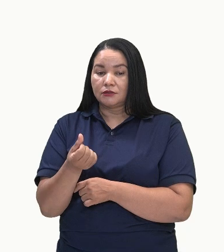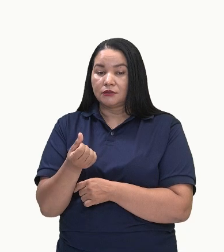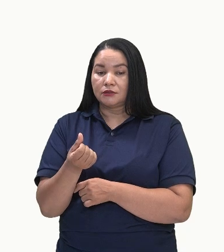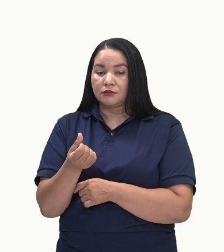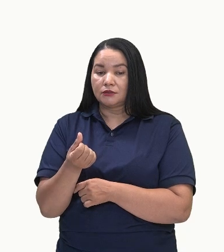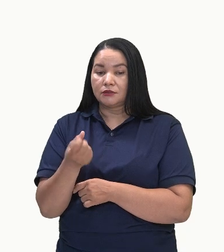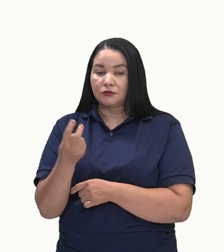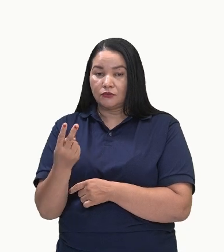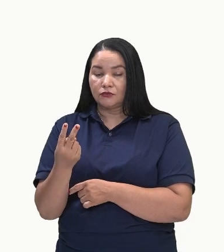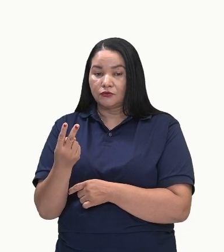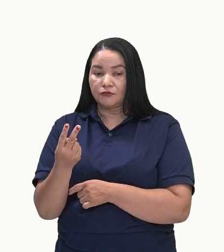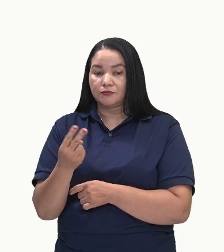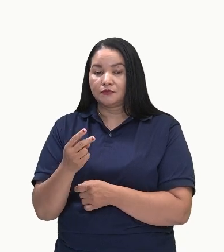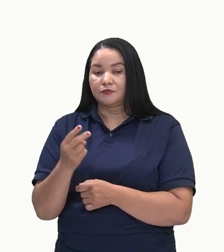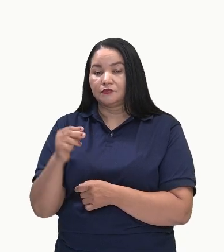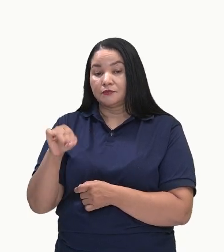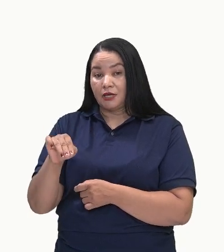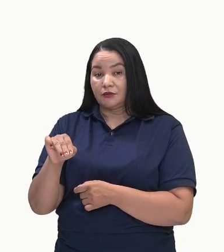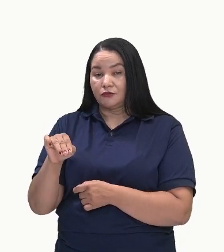57,462